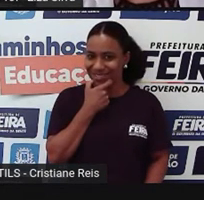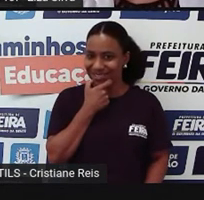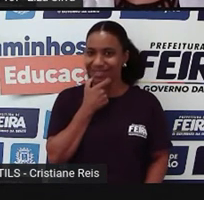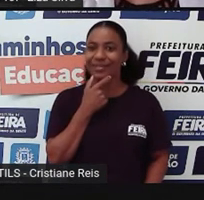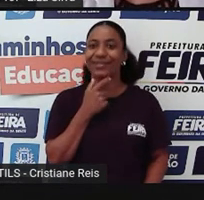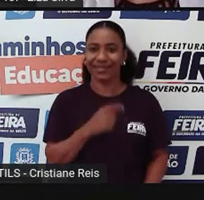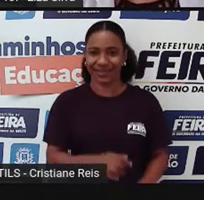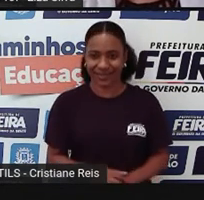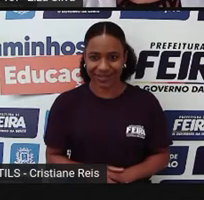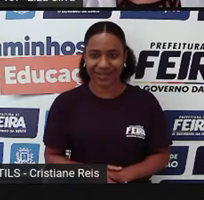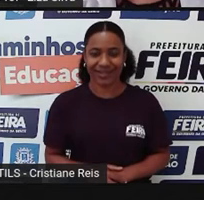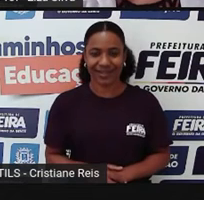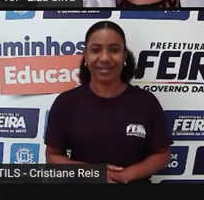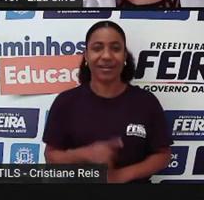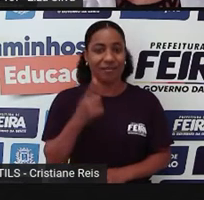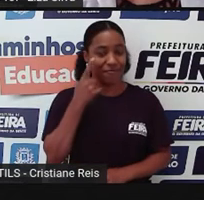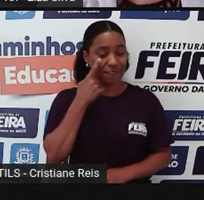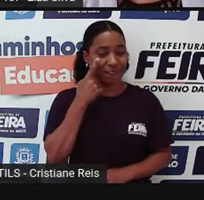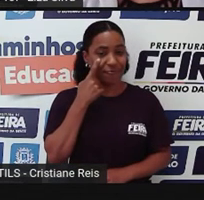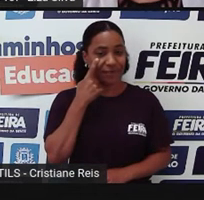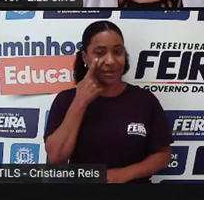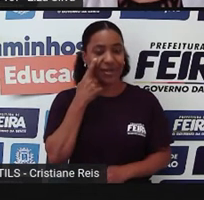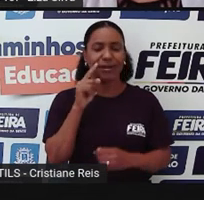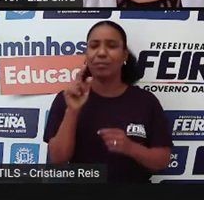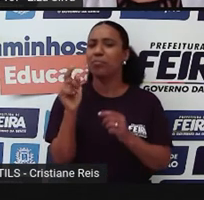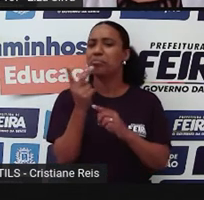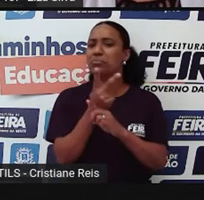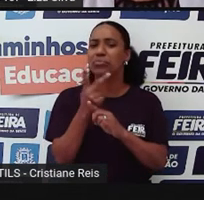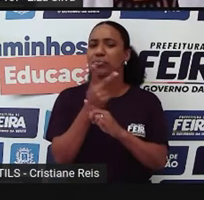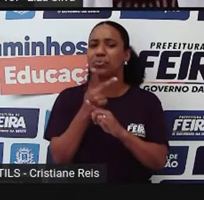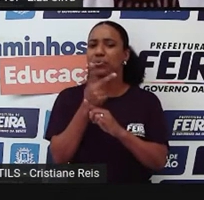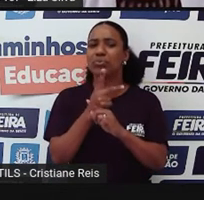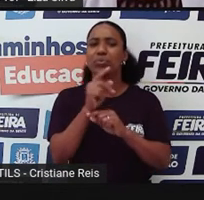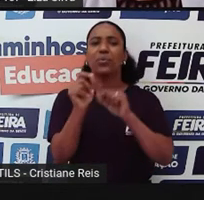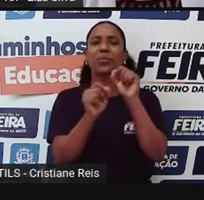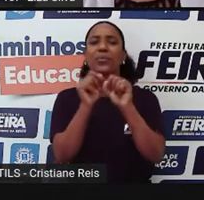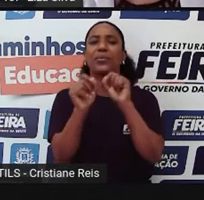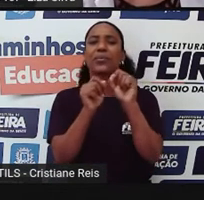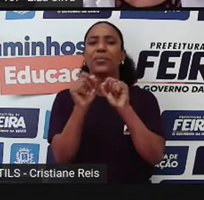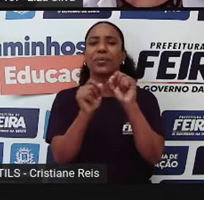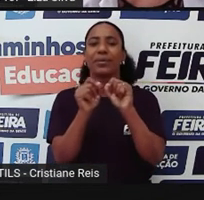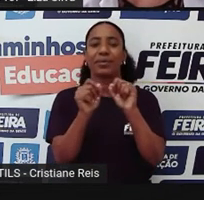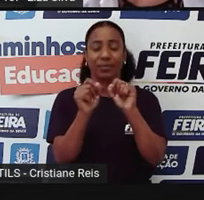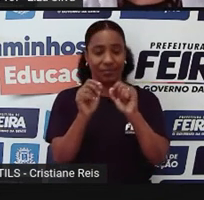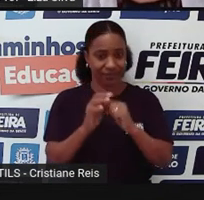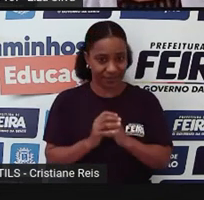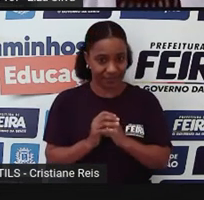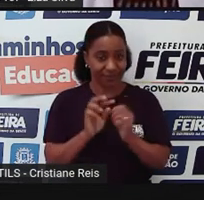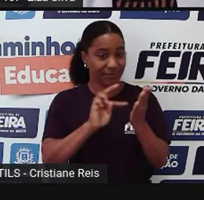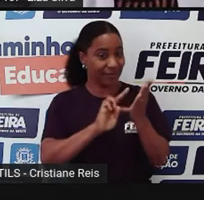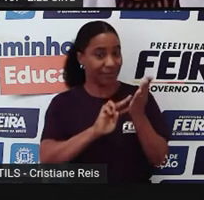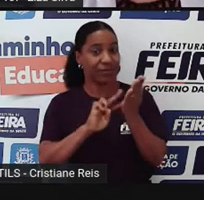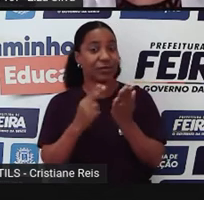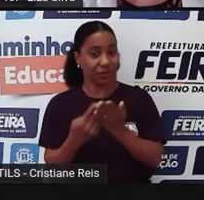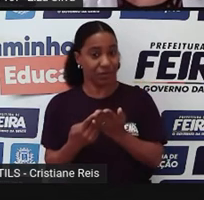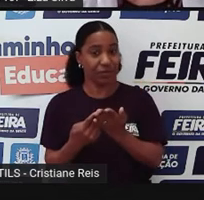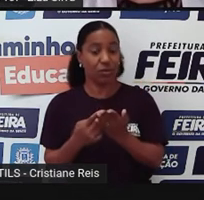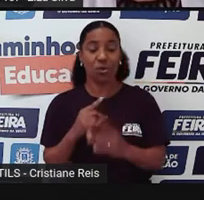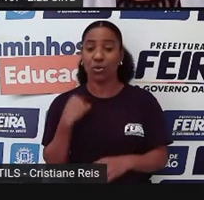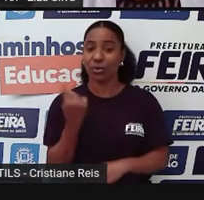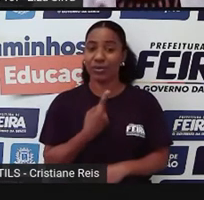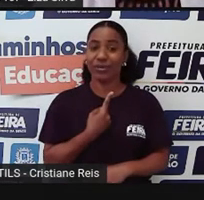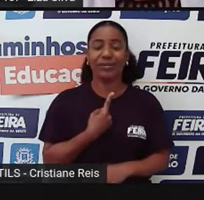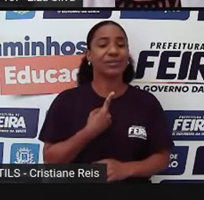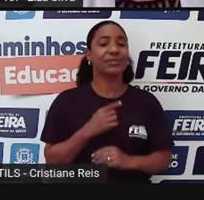os Esquilos sabe this find out Where All Skills sabe disso nós vamos descobrir